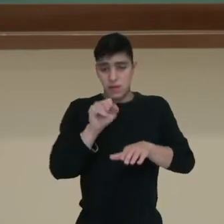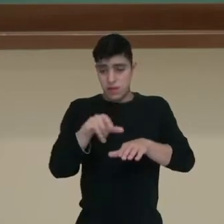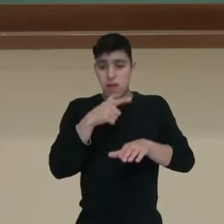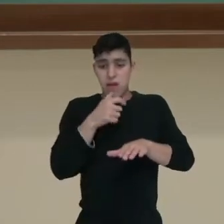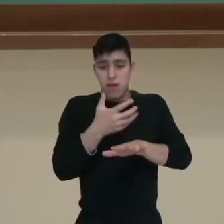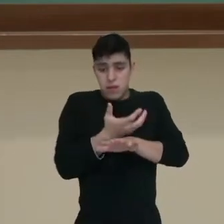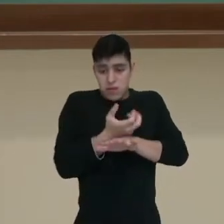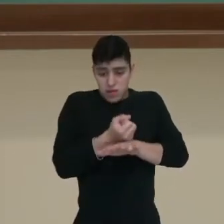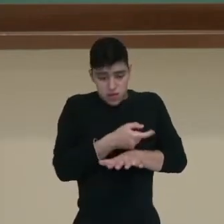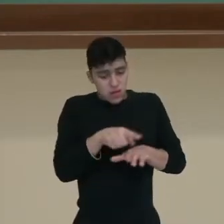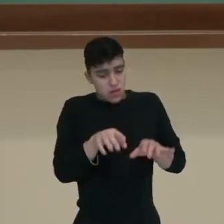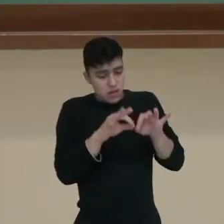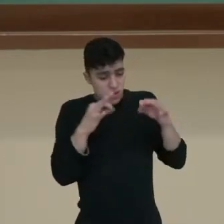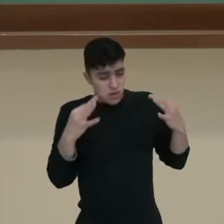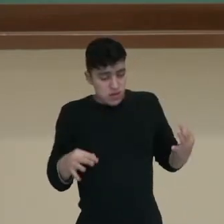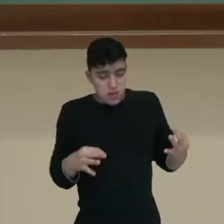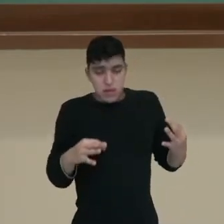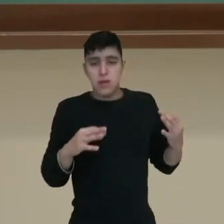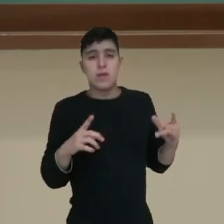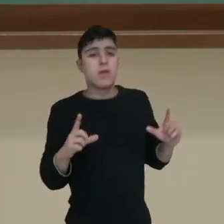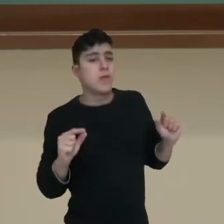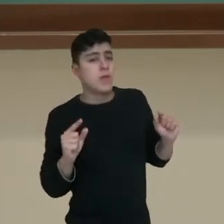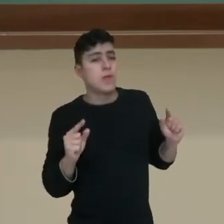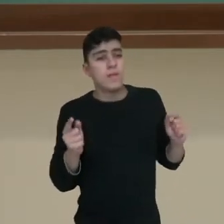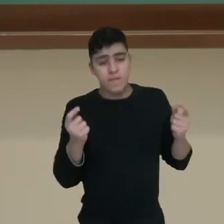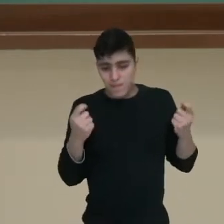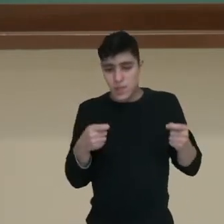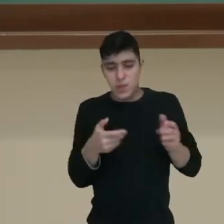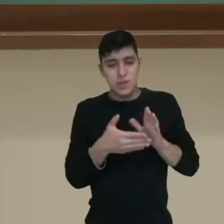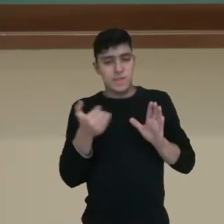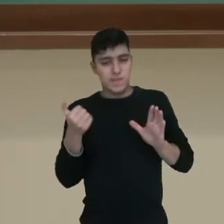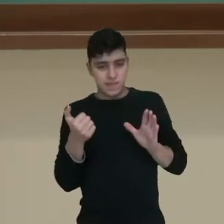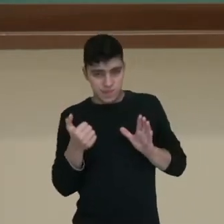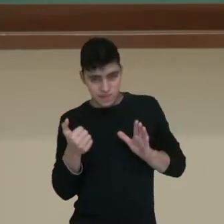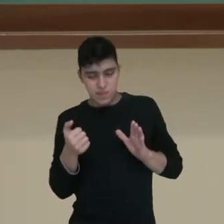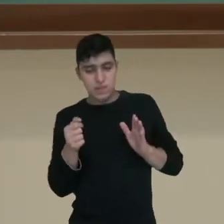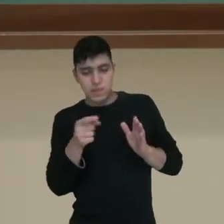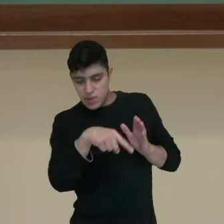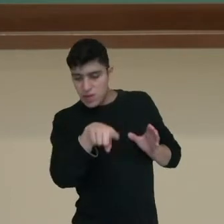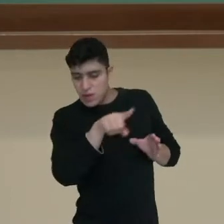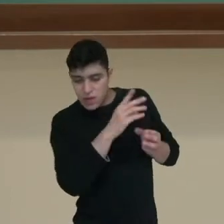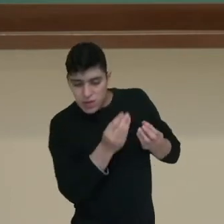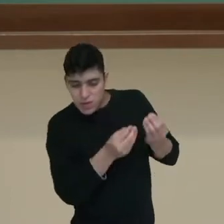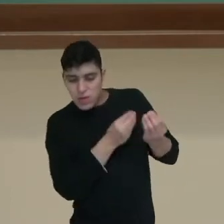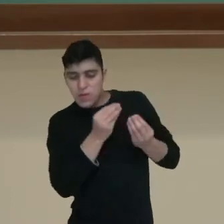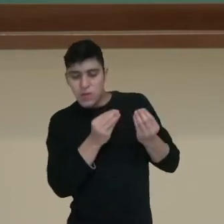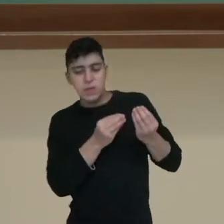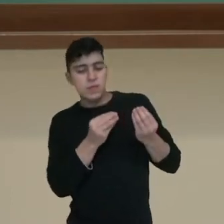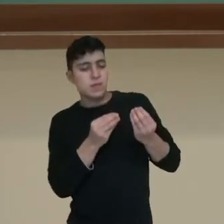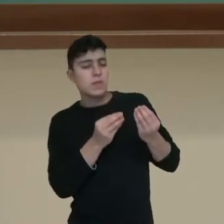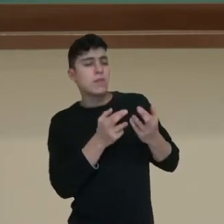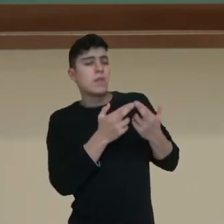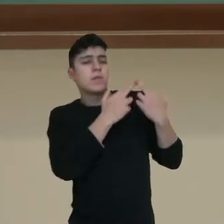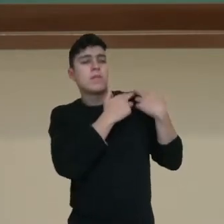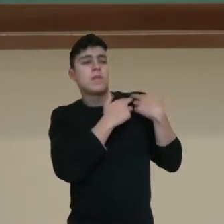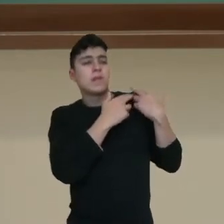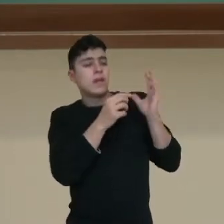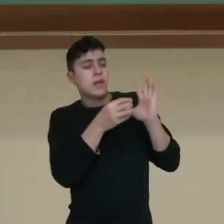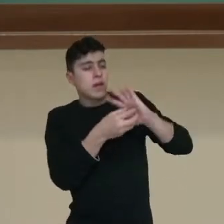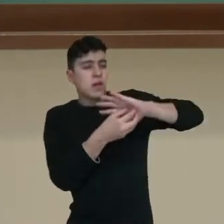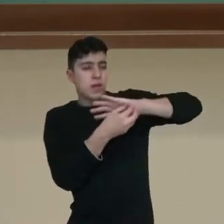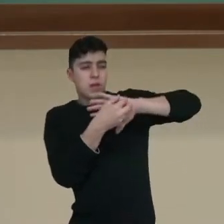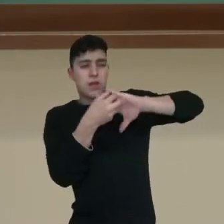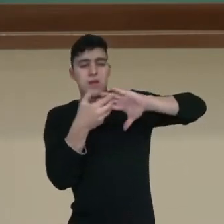que são muito simples, eles têm que retirar. E o que faz para retirar, qual é a organela responsável por retirar